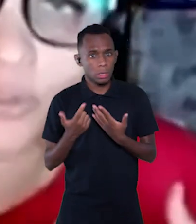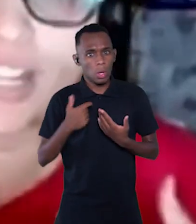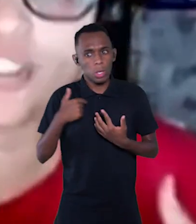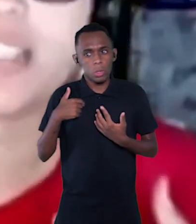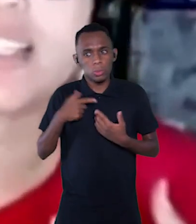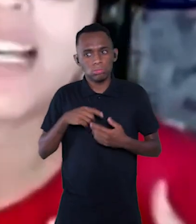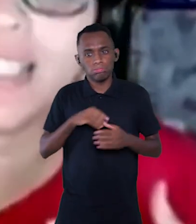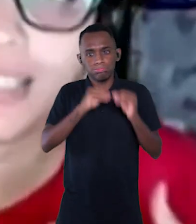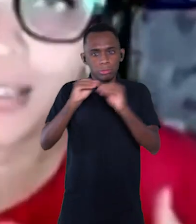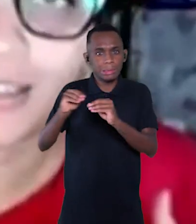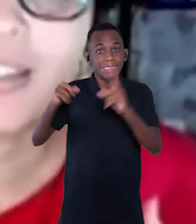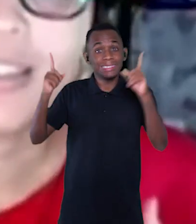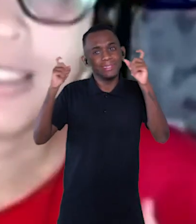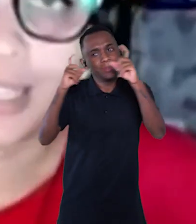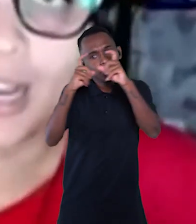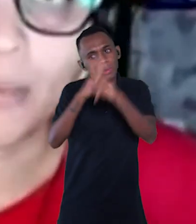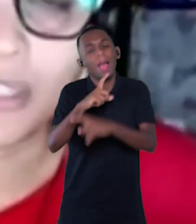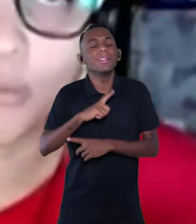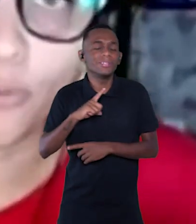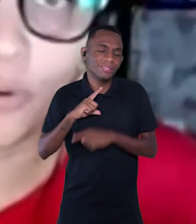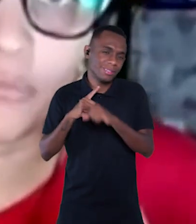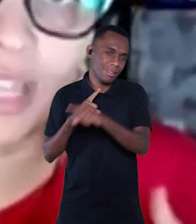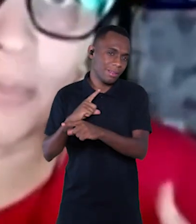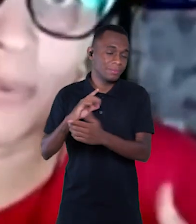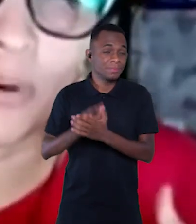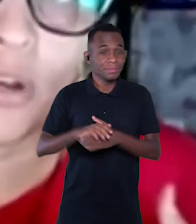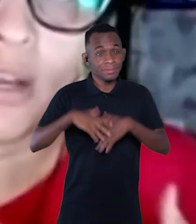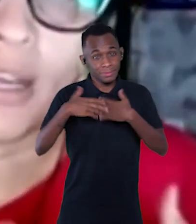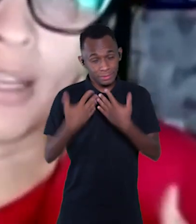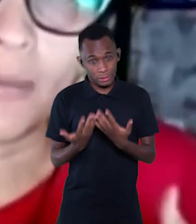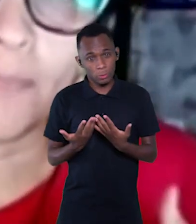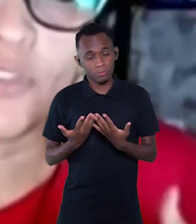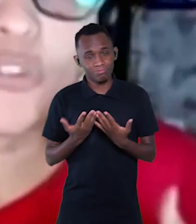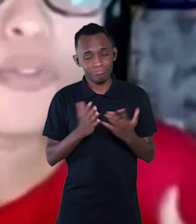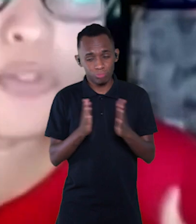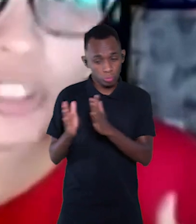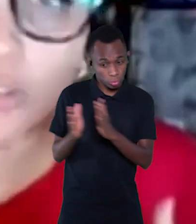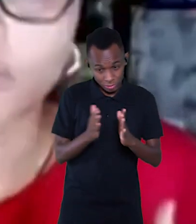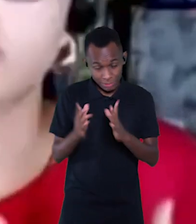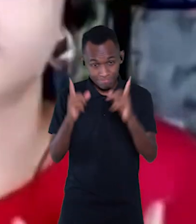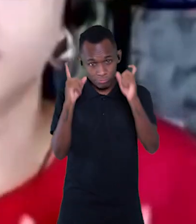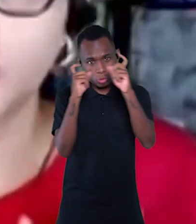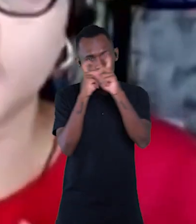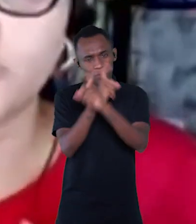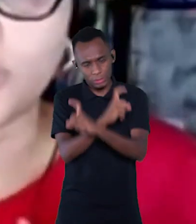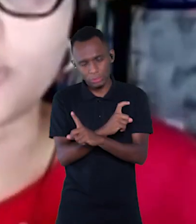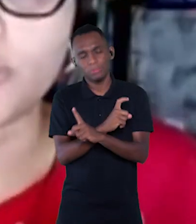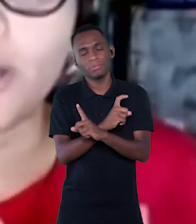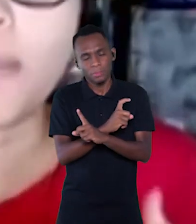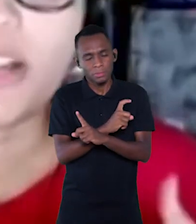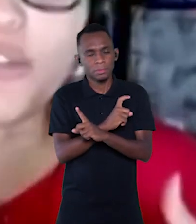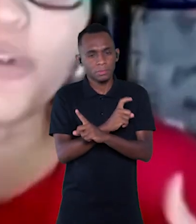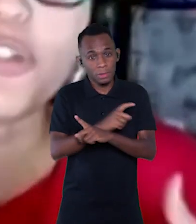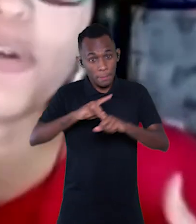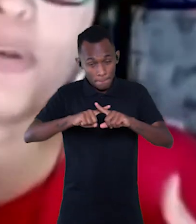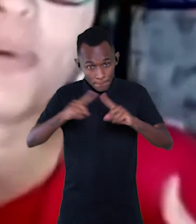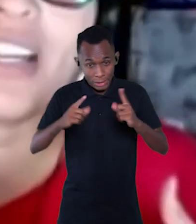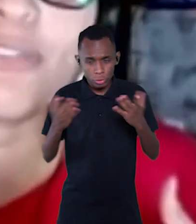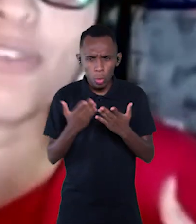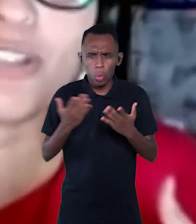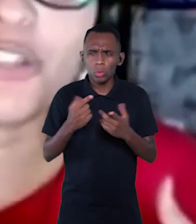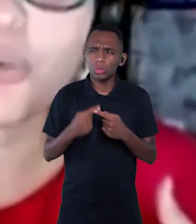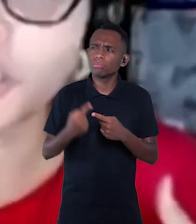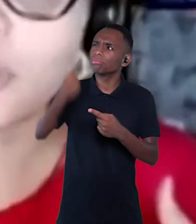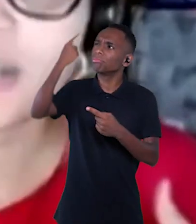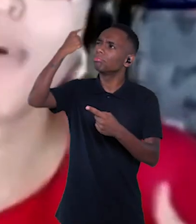muita dificuldade nessa saída, sabe? Então foi um tempo difícil, muito difícil, mas hoje eu olho para